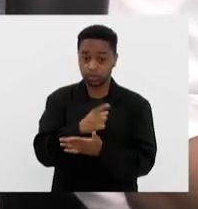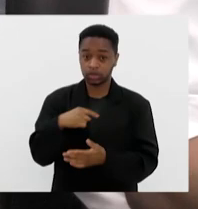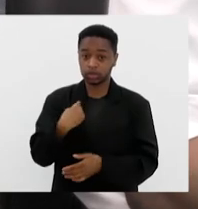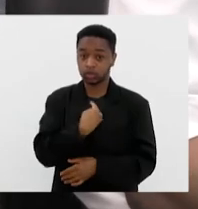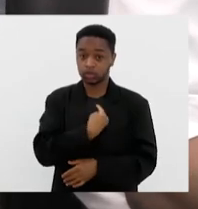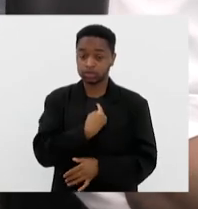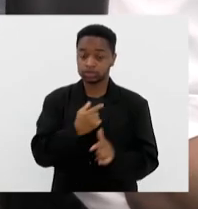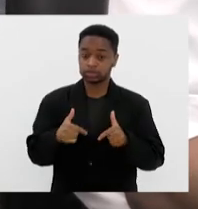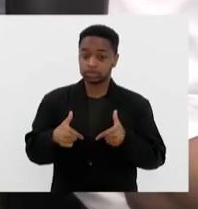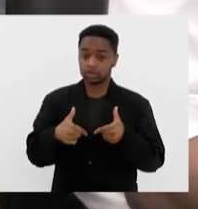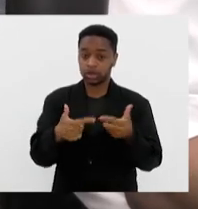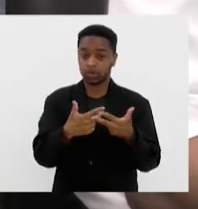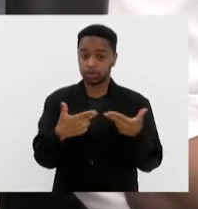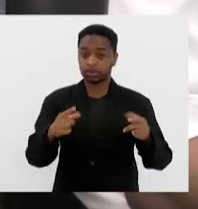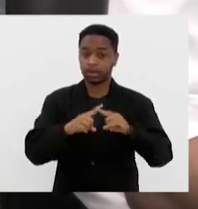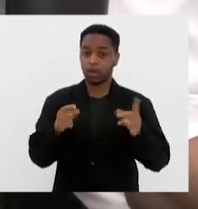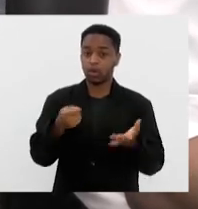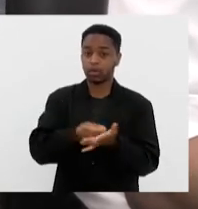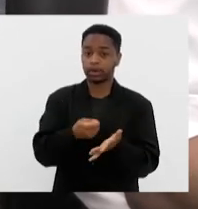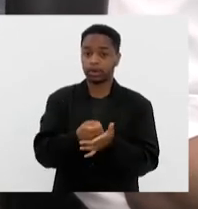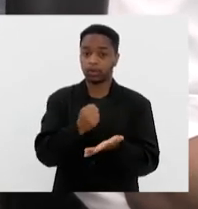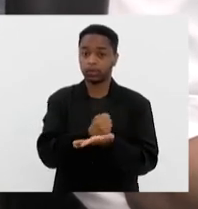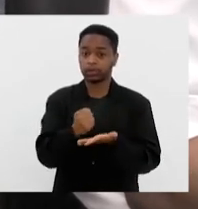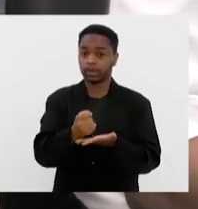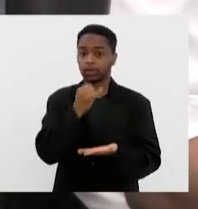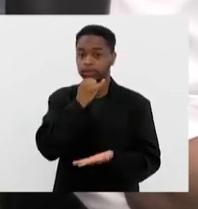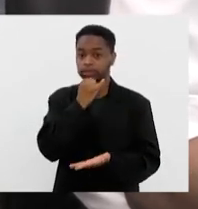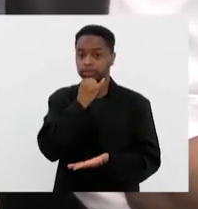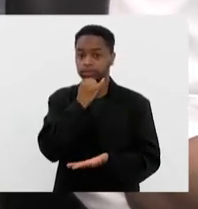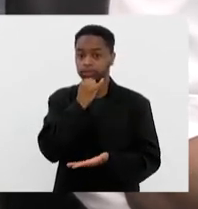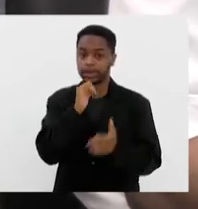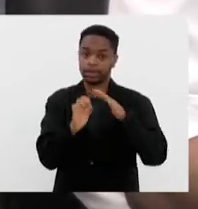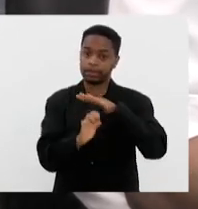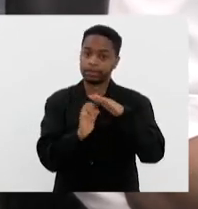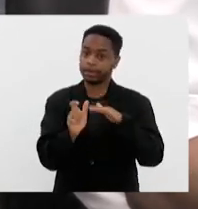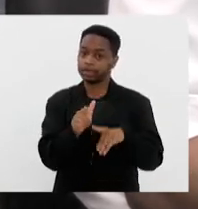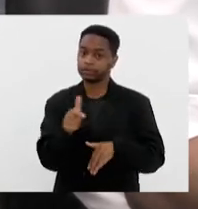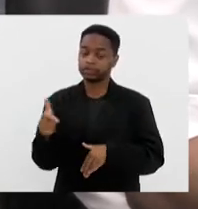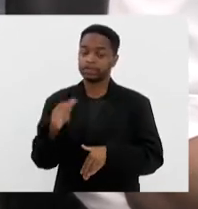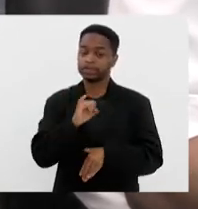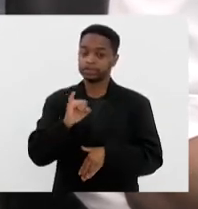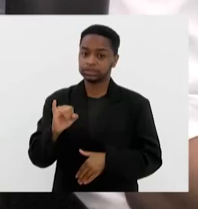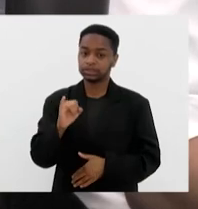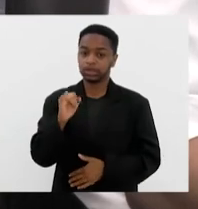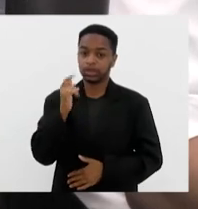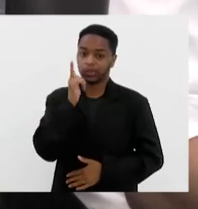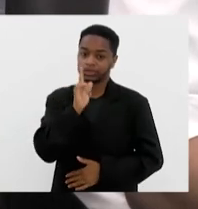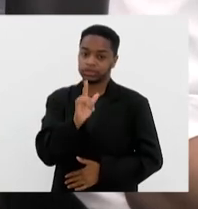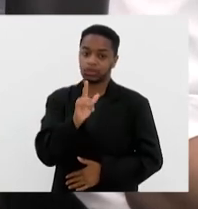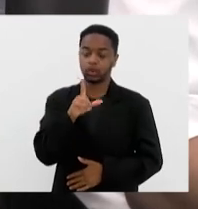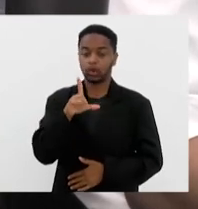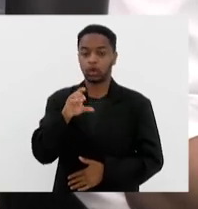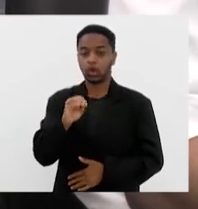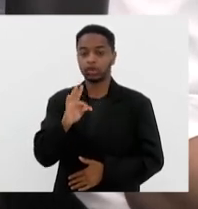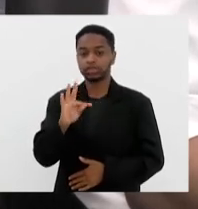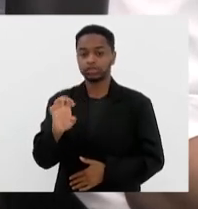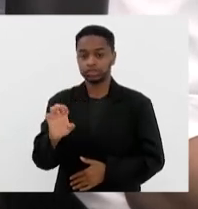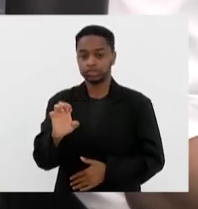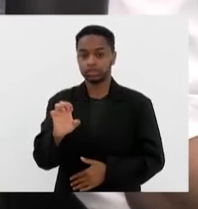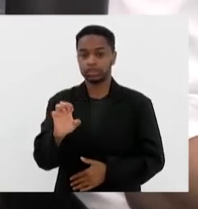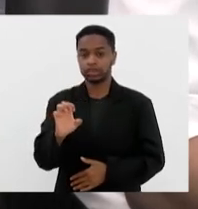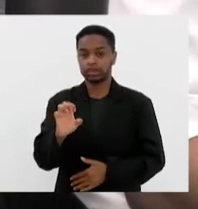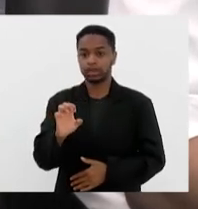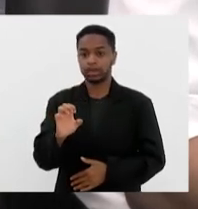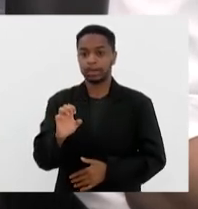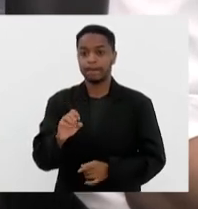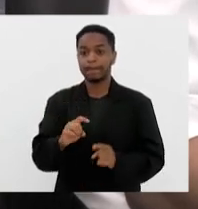seja obrigação contratual, por exemplo, de uma concessionária, que, ao ganhar um determinado lote, acaba com filé e com